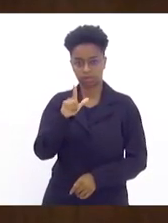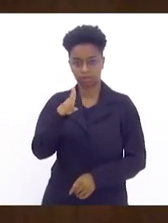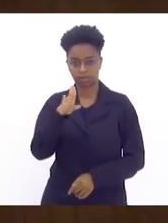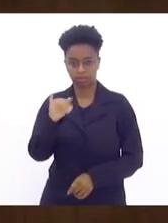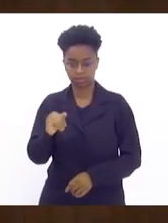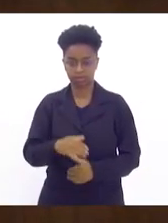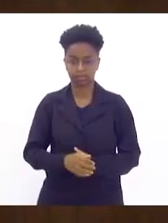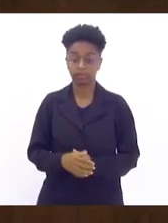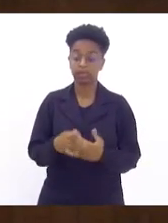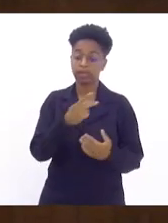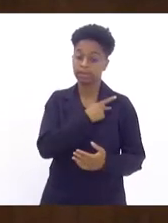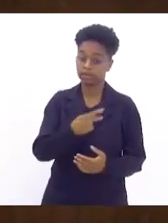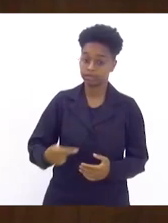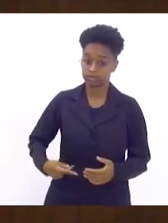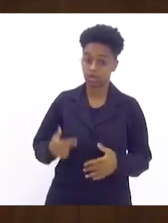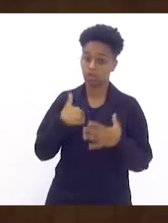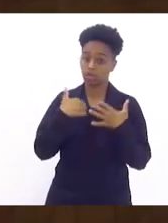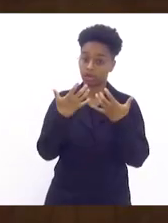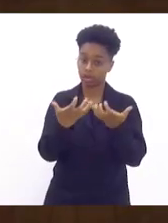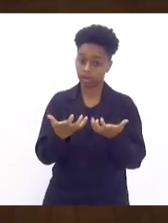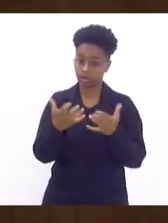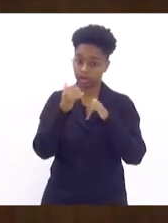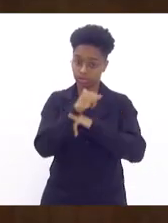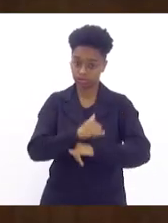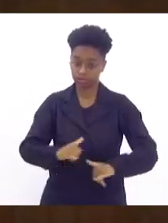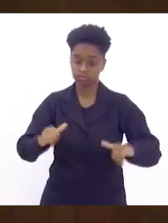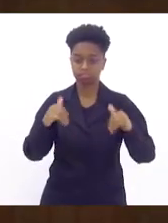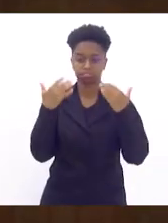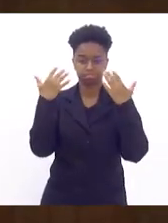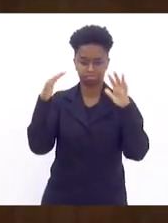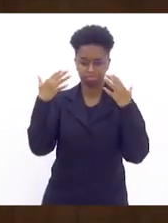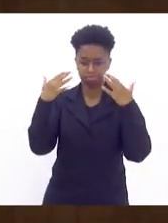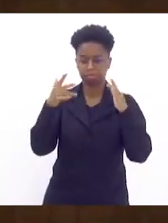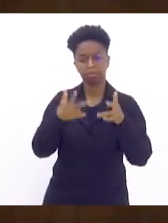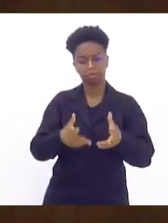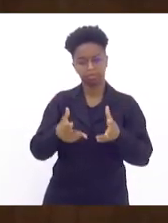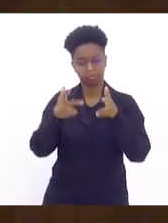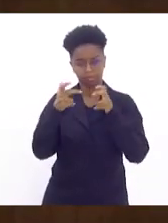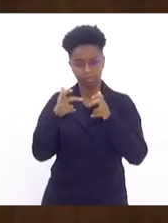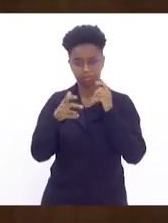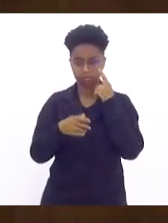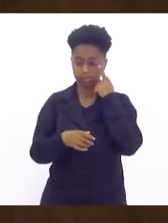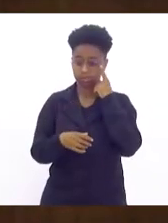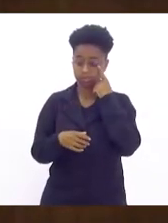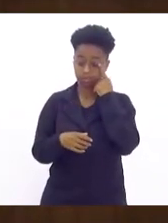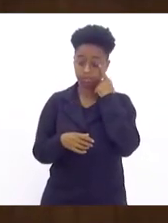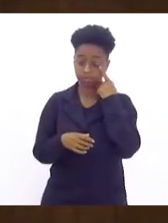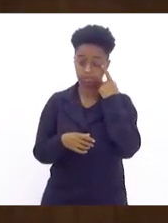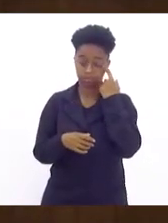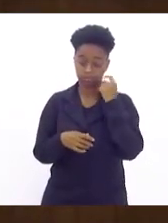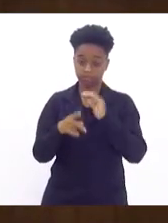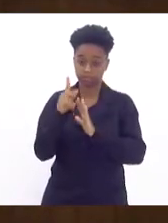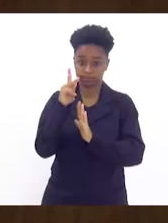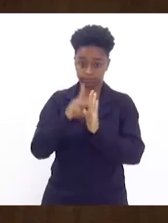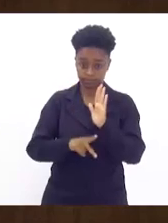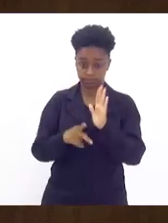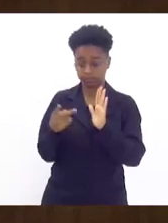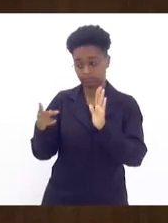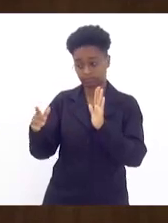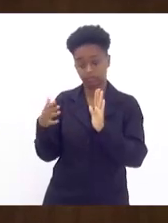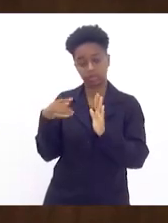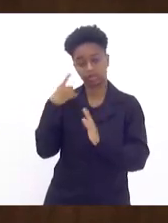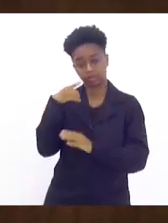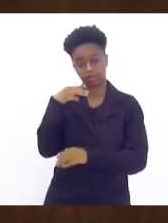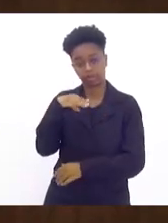senhor presidente queria a manifestar o louvor em ver o projeto da deputada